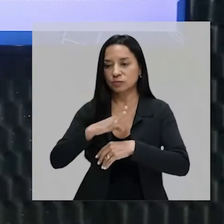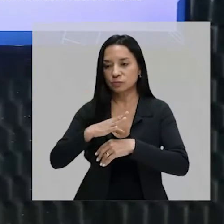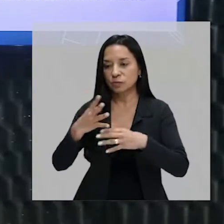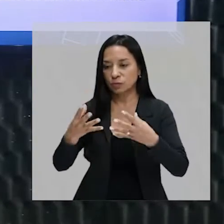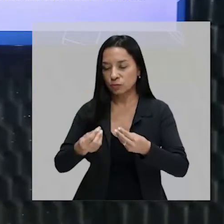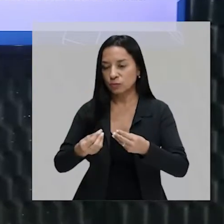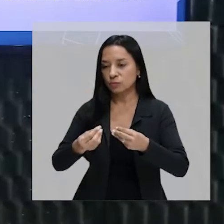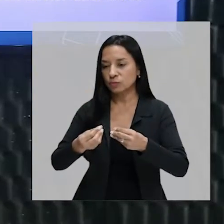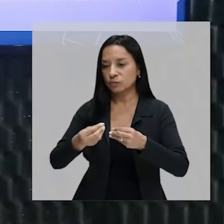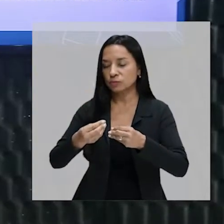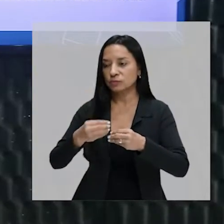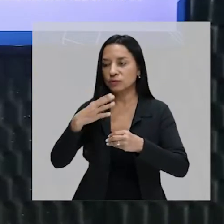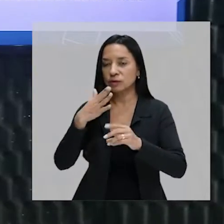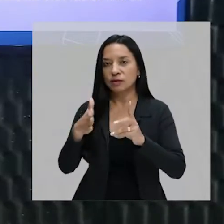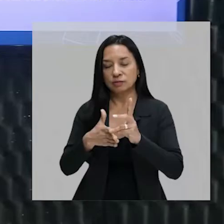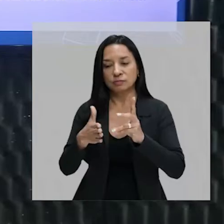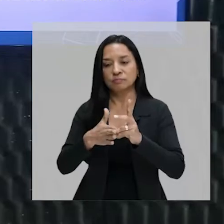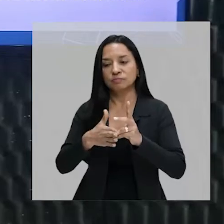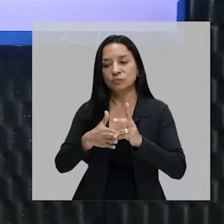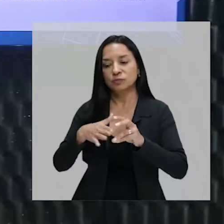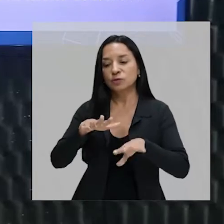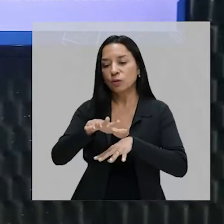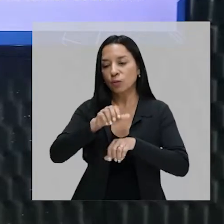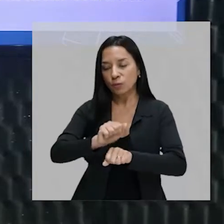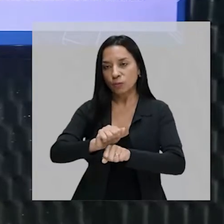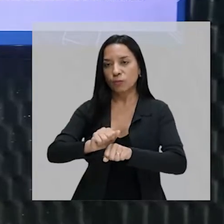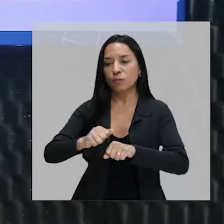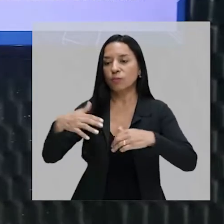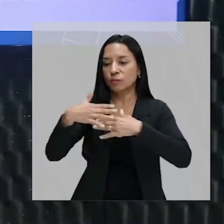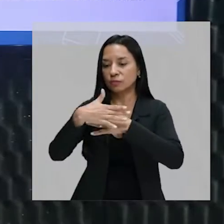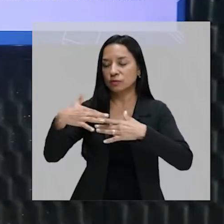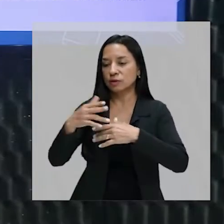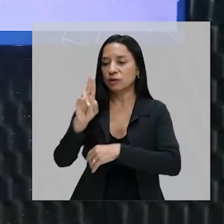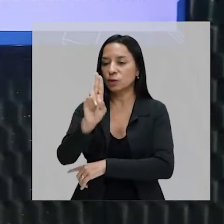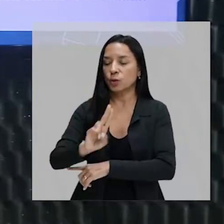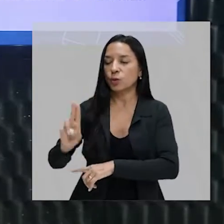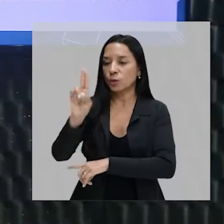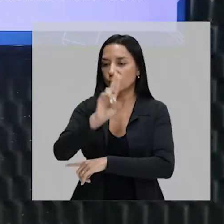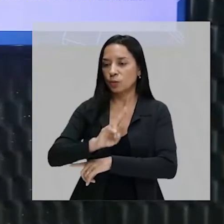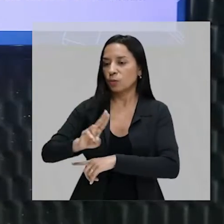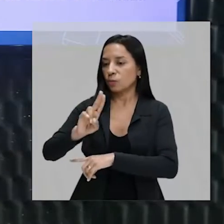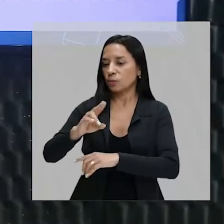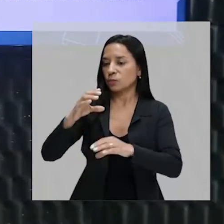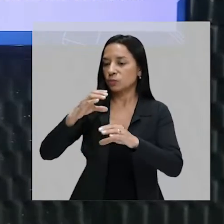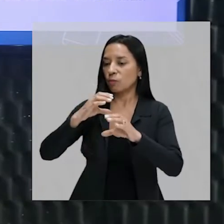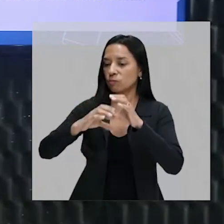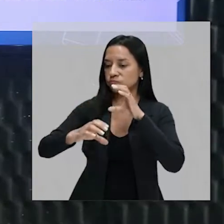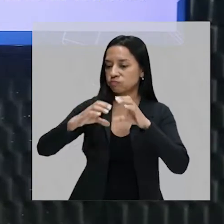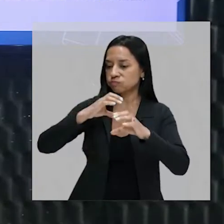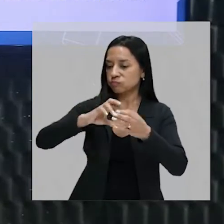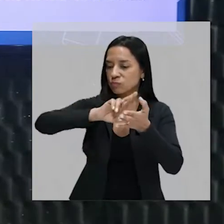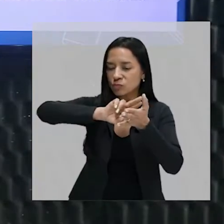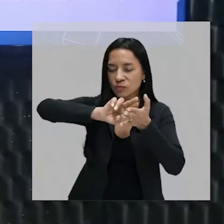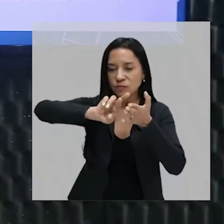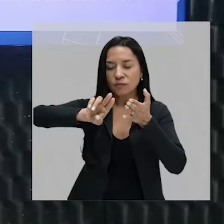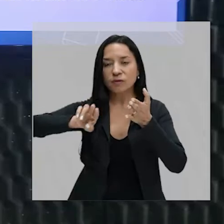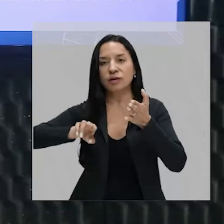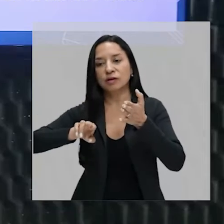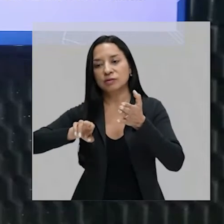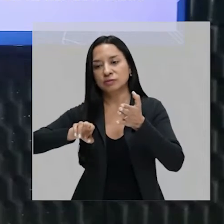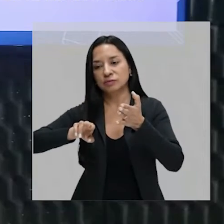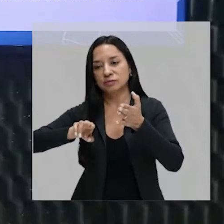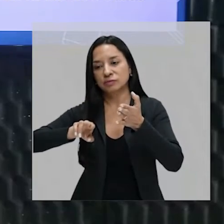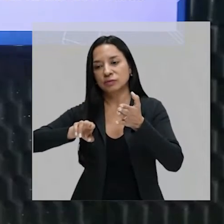indígenas ocupavam cidades a utilizam inclusive diversos meios de comunicação entre eles